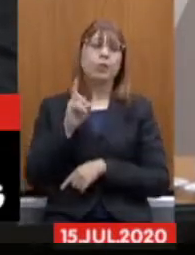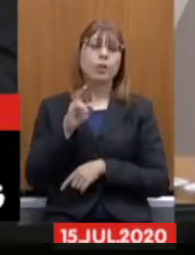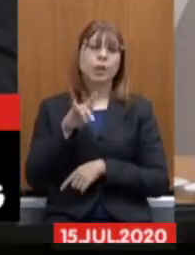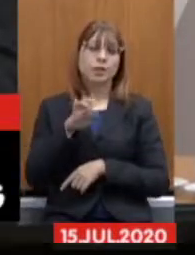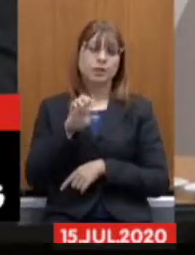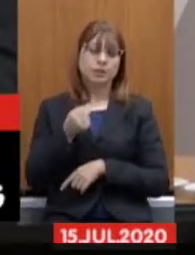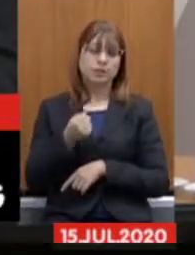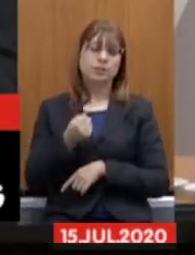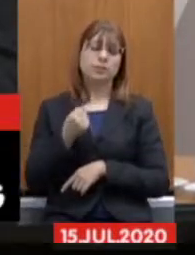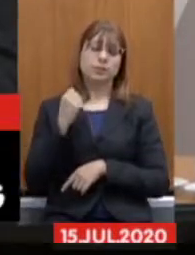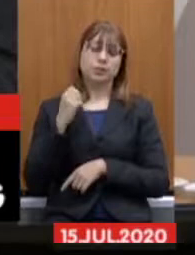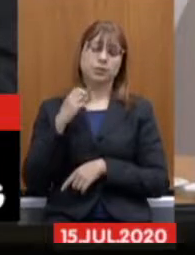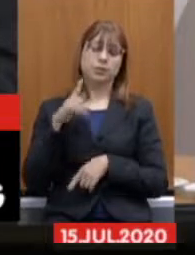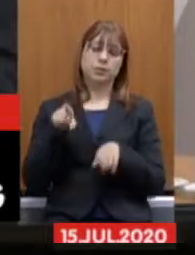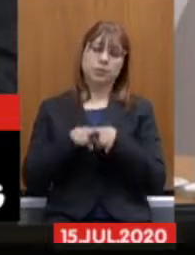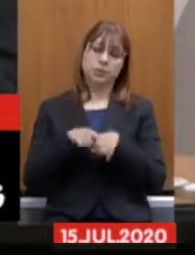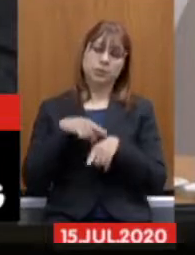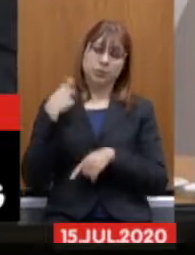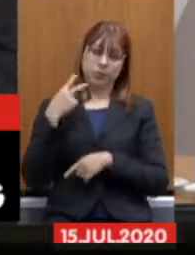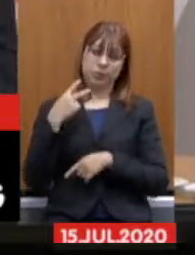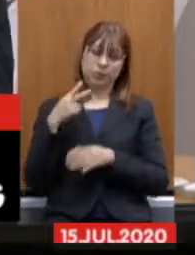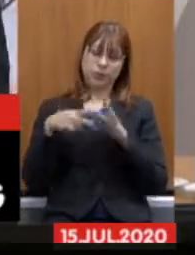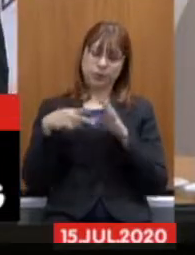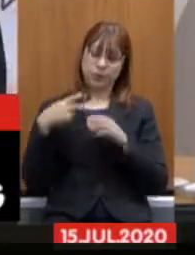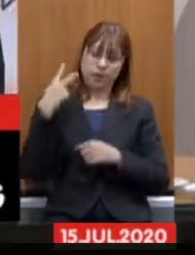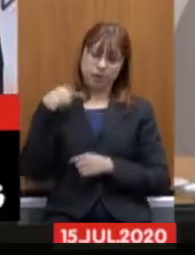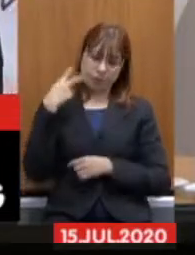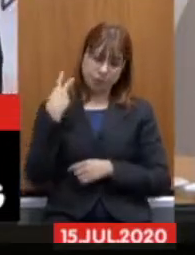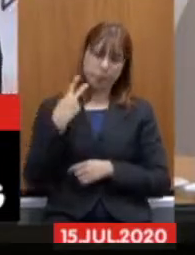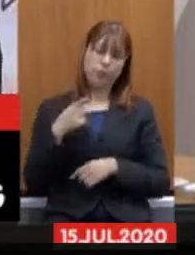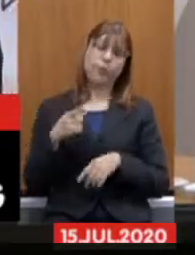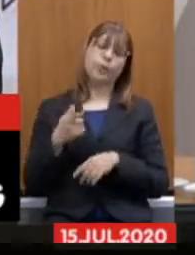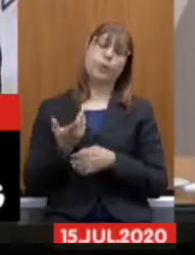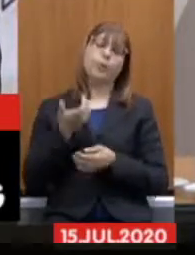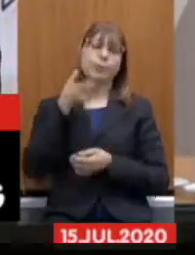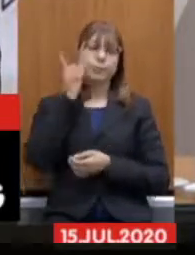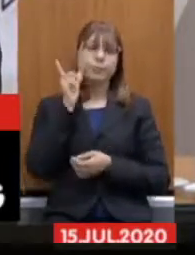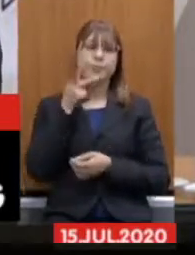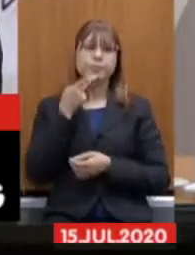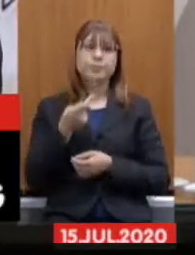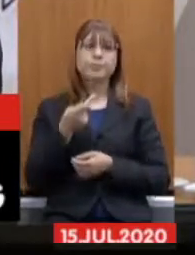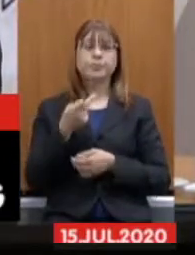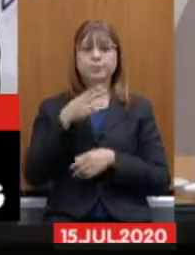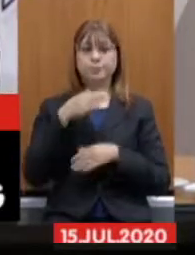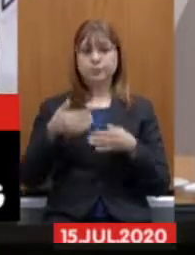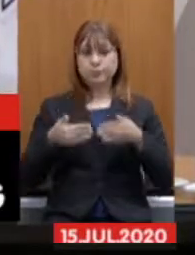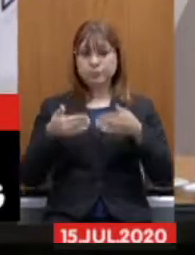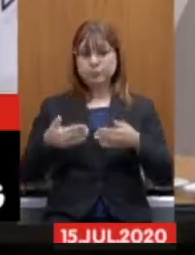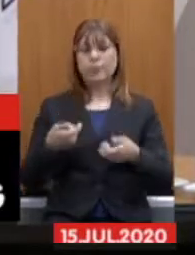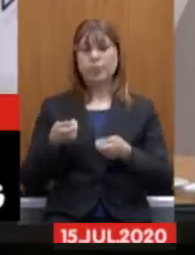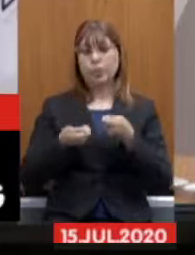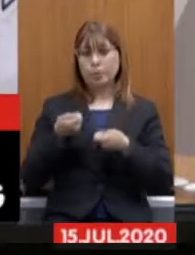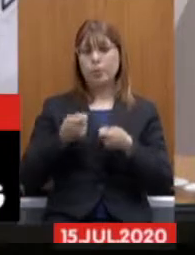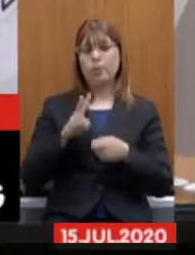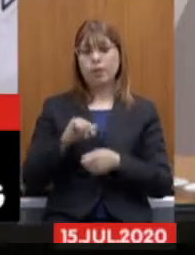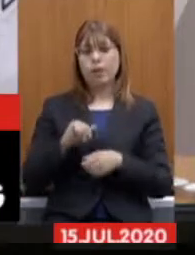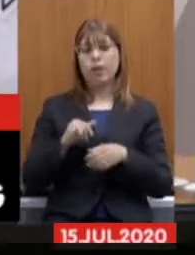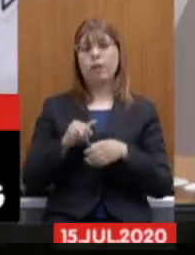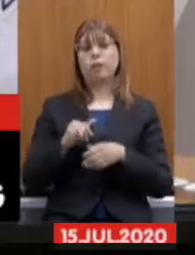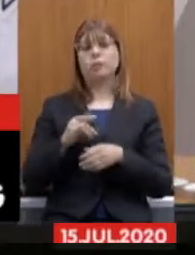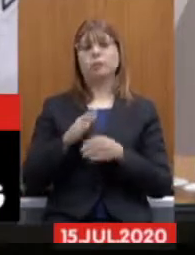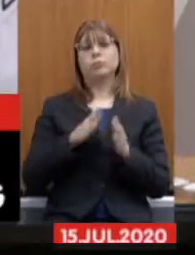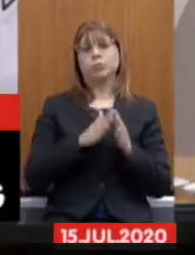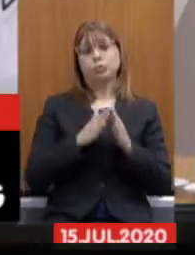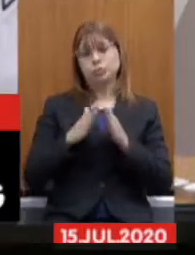vereador léo burguês lá da câmara municipal onde a gente tem informações também da do ministério da economia que dá uma conta de que vai haver mesmo a